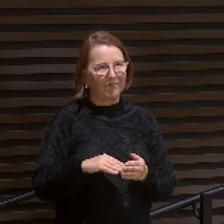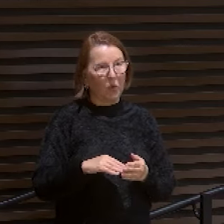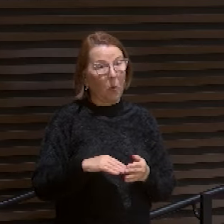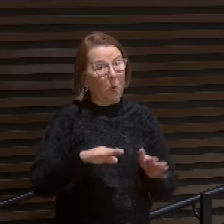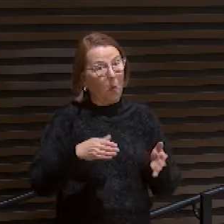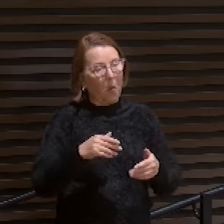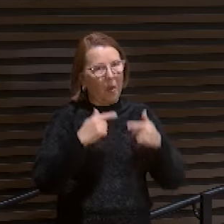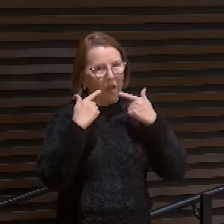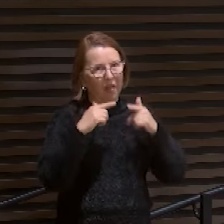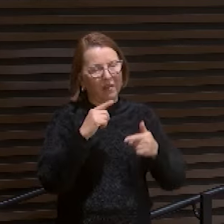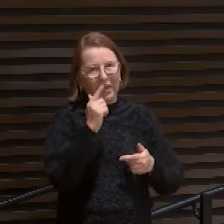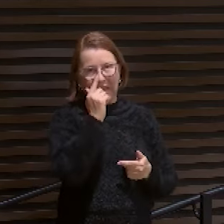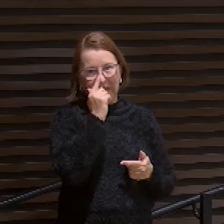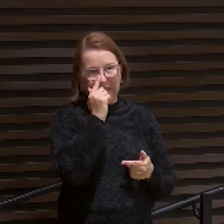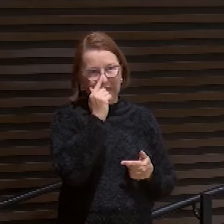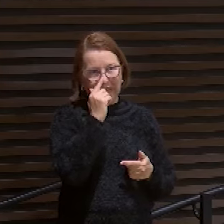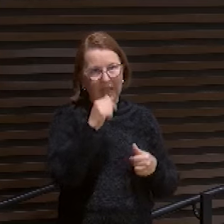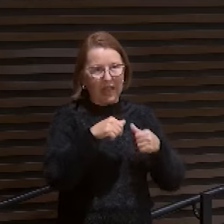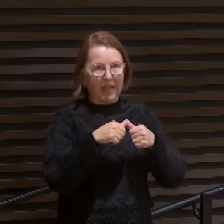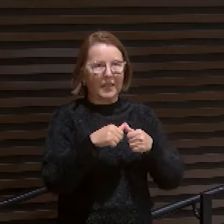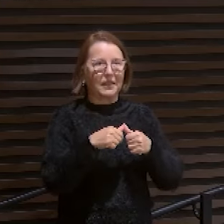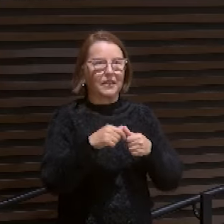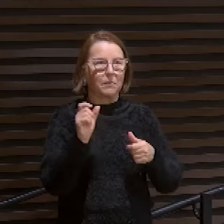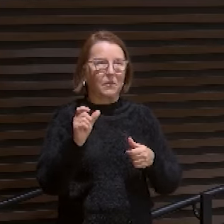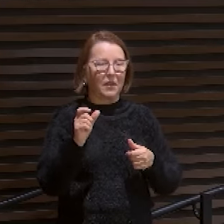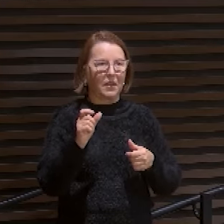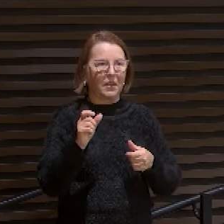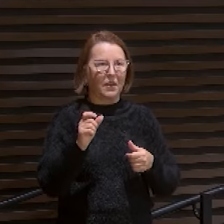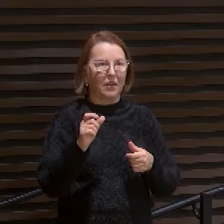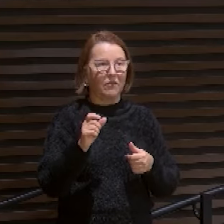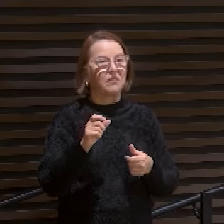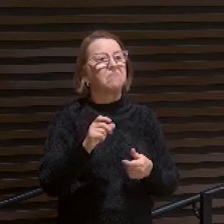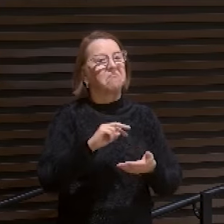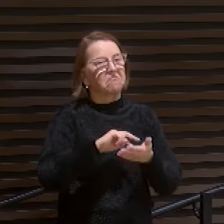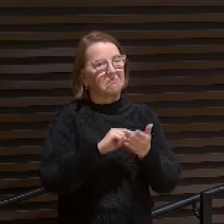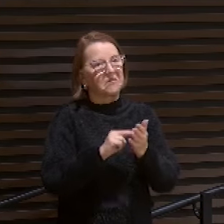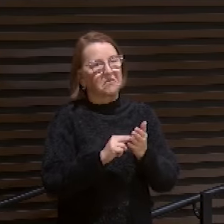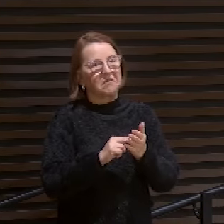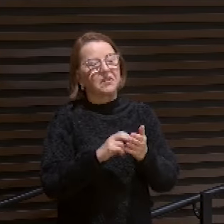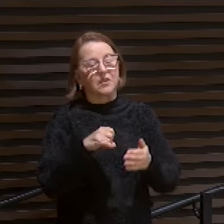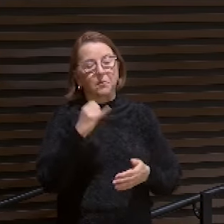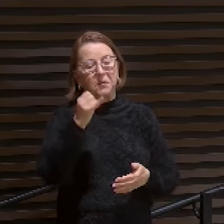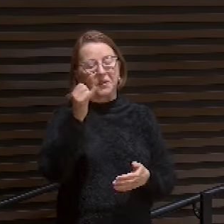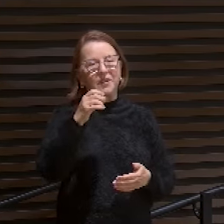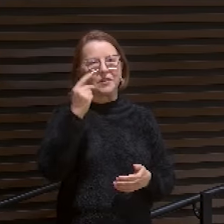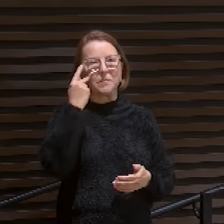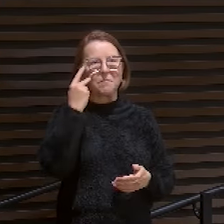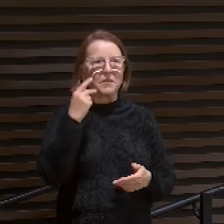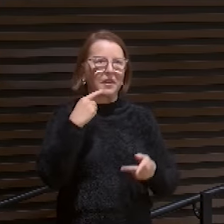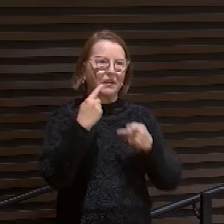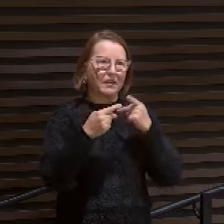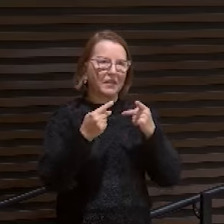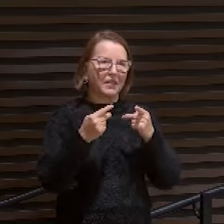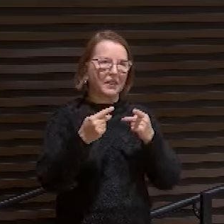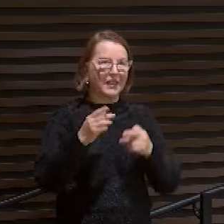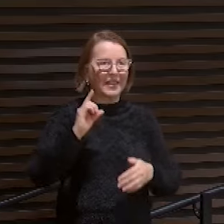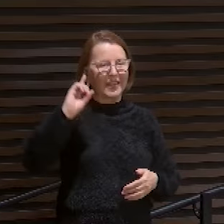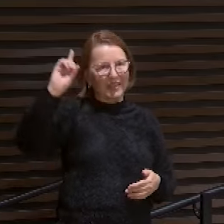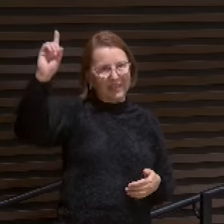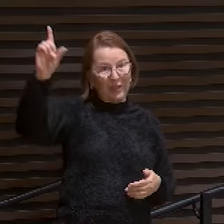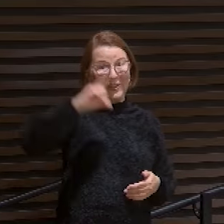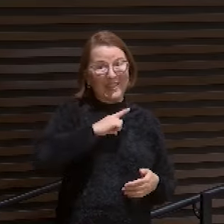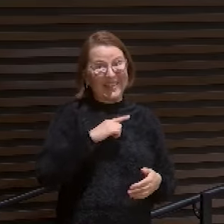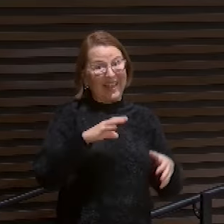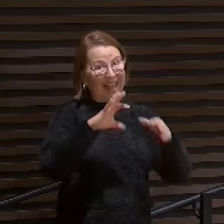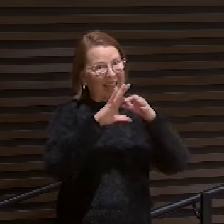grego, essas palavras são fortes para dizer que Deus tem aliança, e